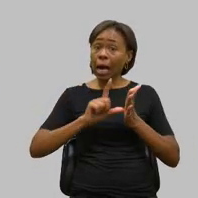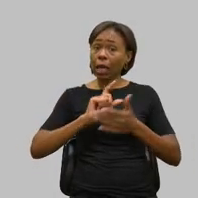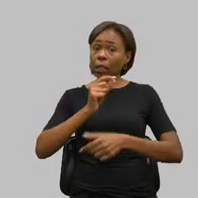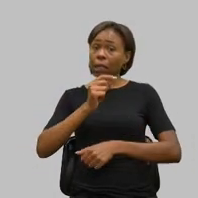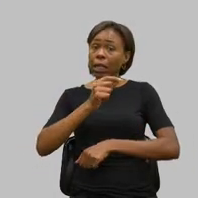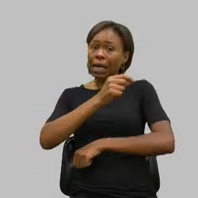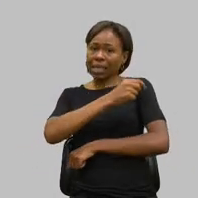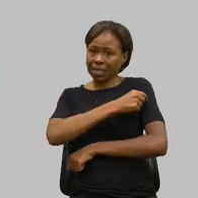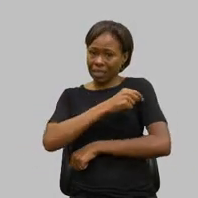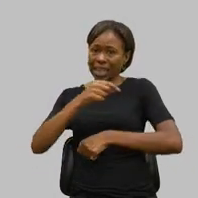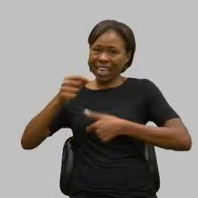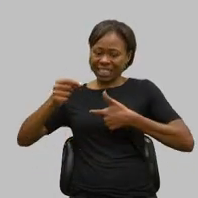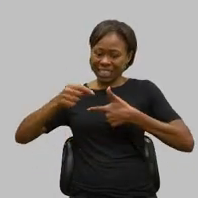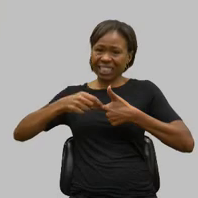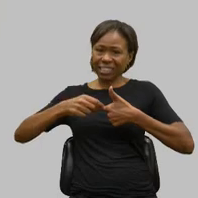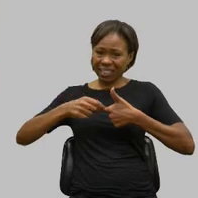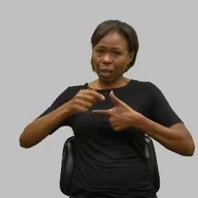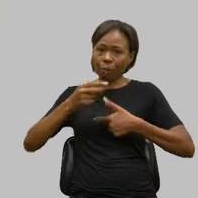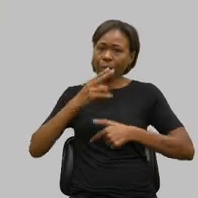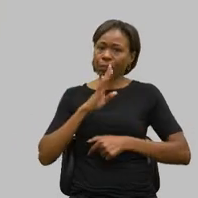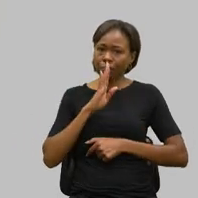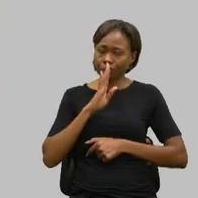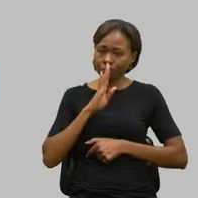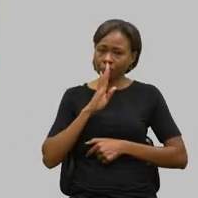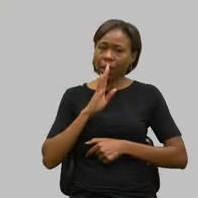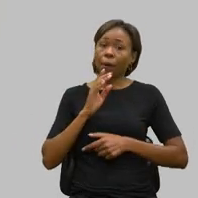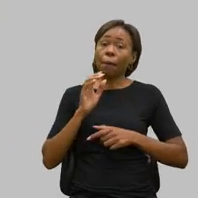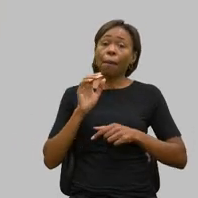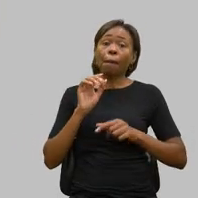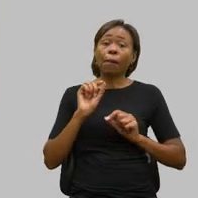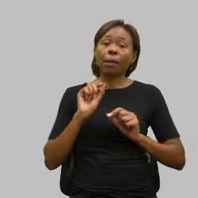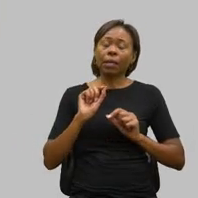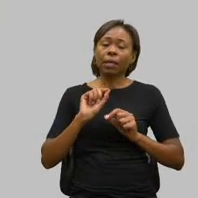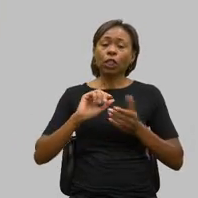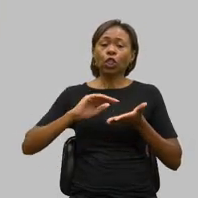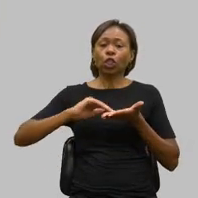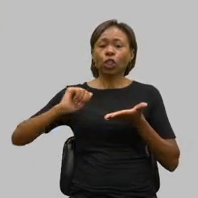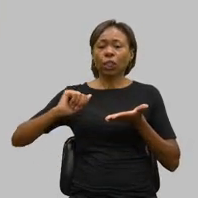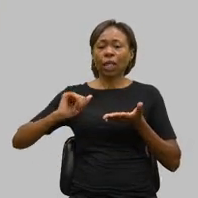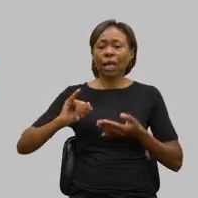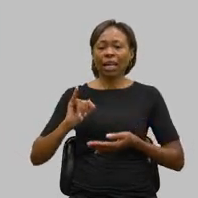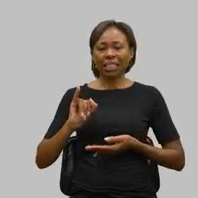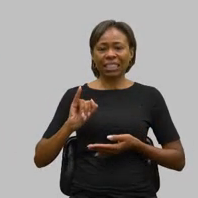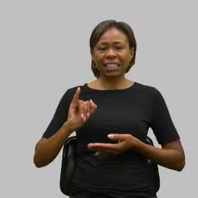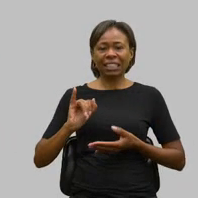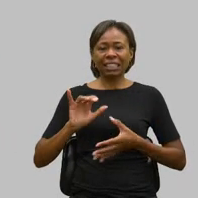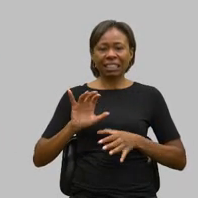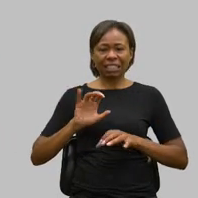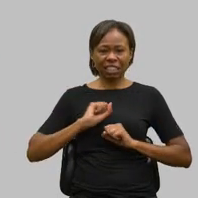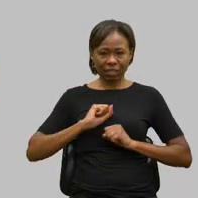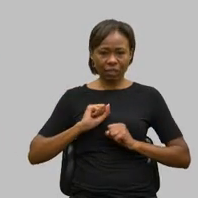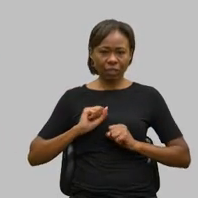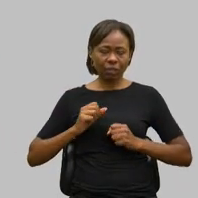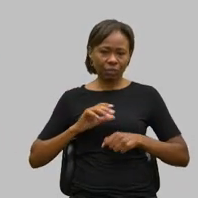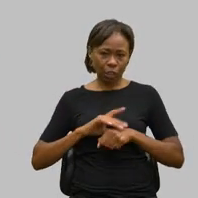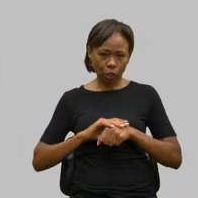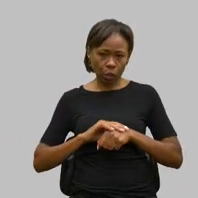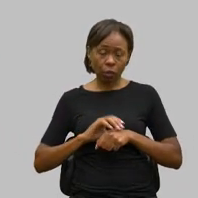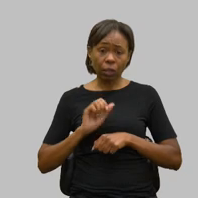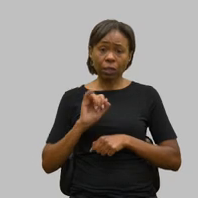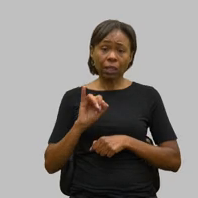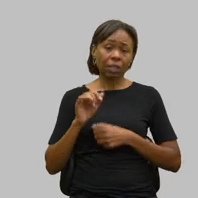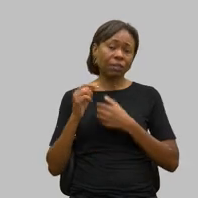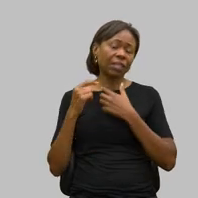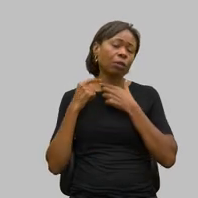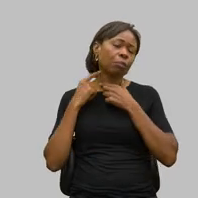ela praticamente acaba com a questão da infecção. Você tem um gânglio linfático no pescoço do